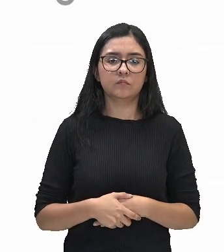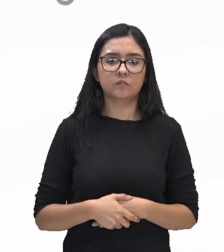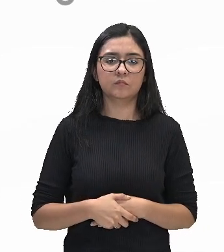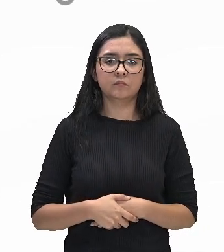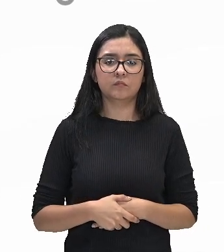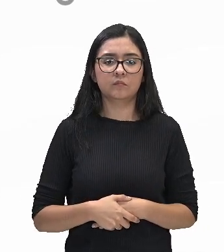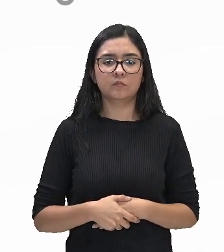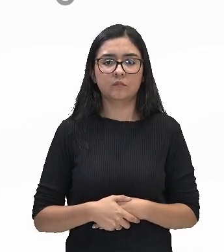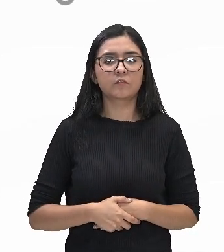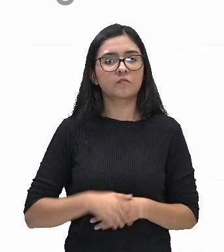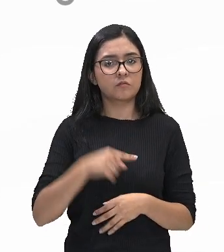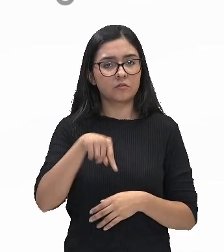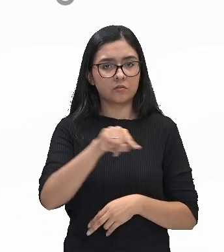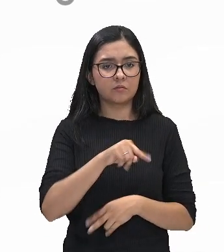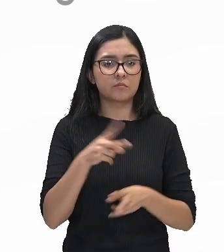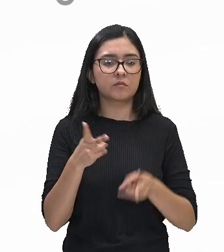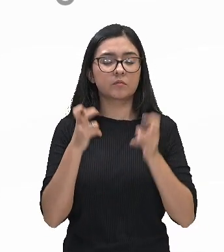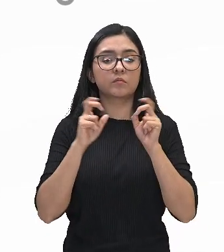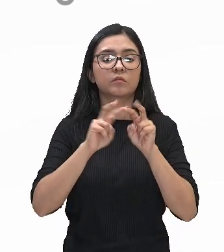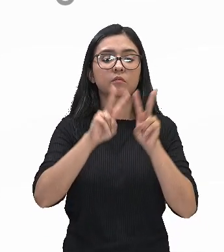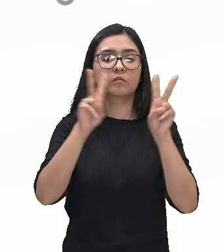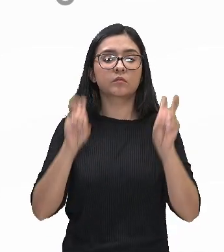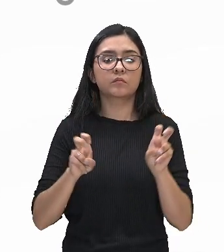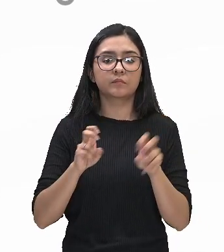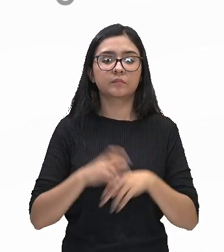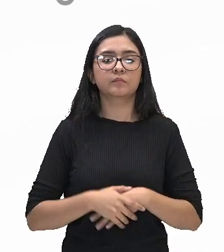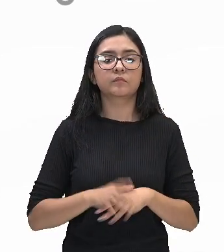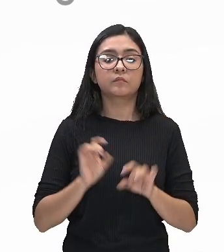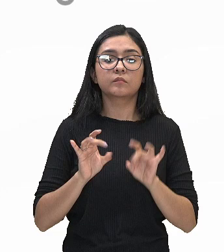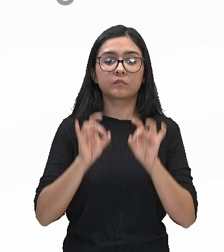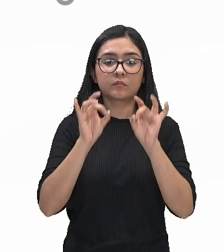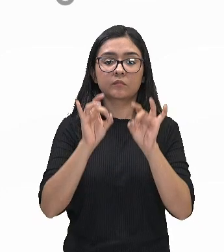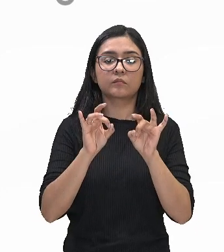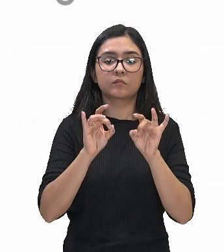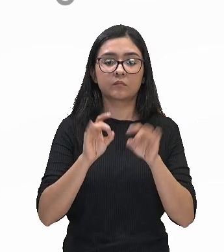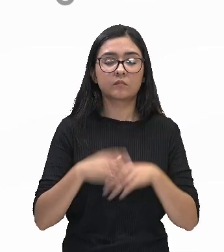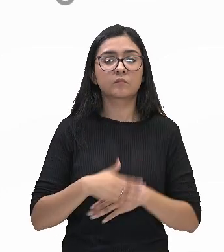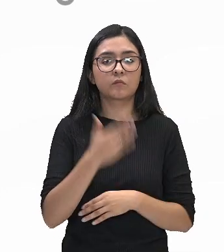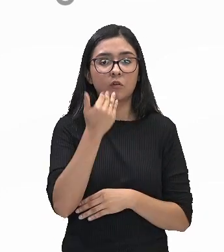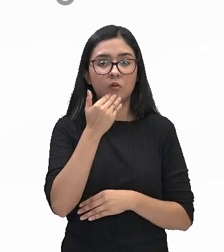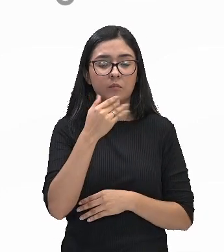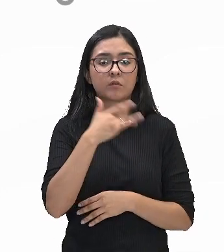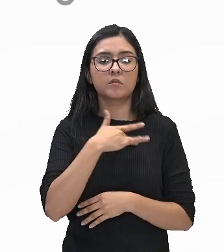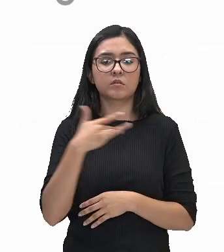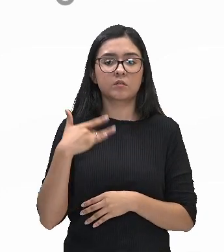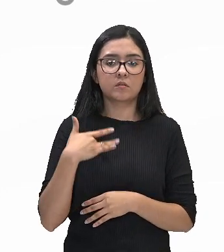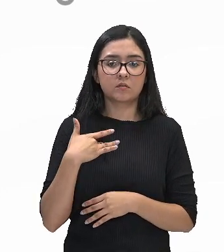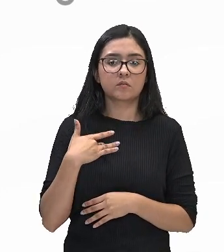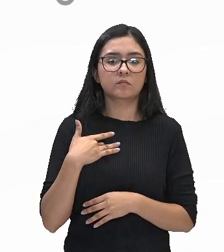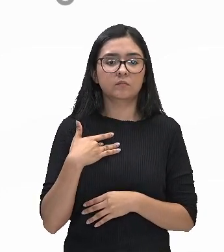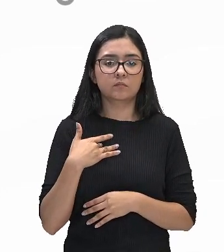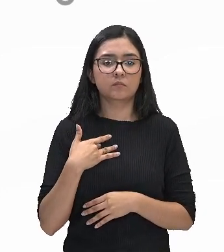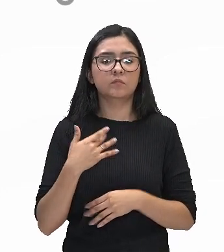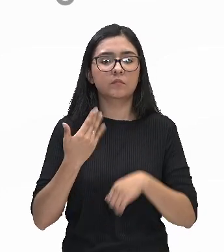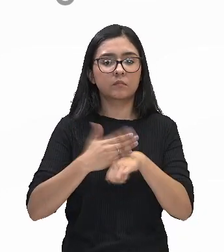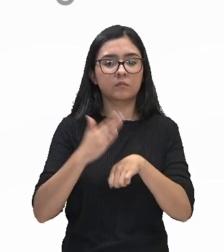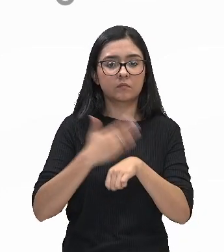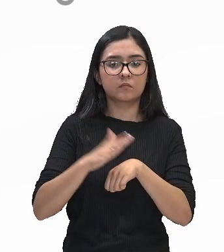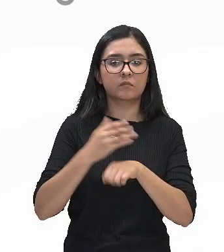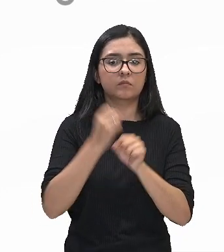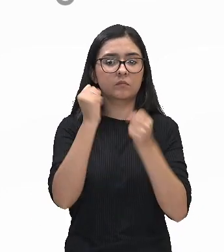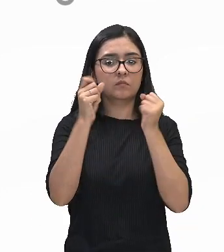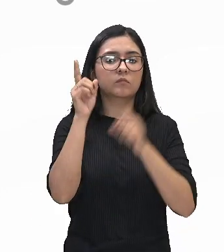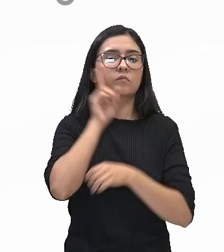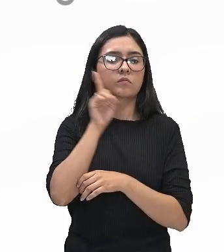o assunto. Especialistas afirmam que uma alimentação saudável e a prática de exercício físico